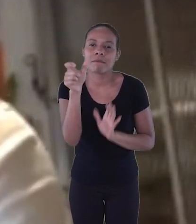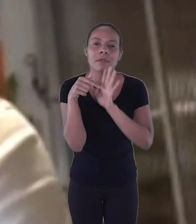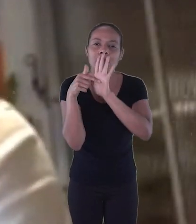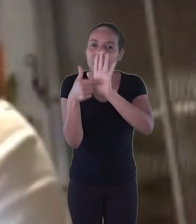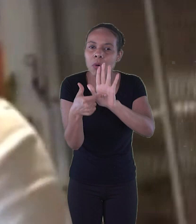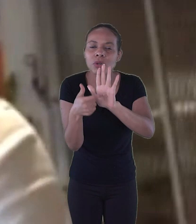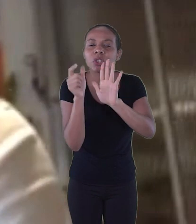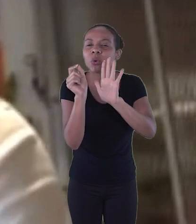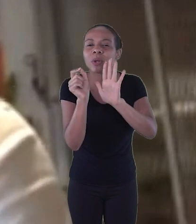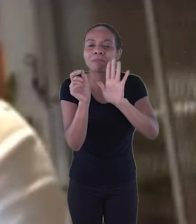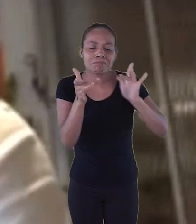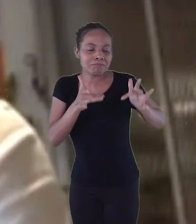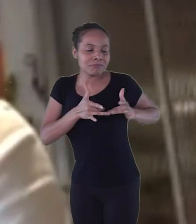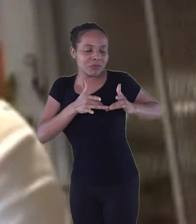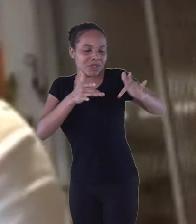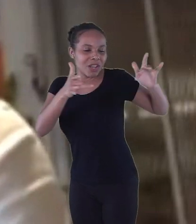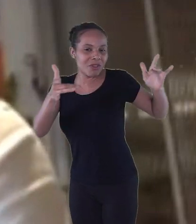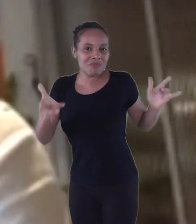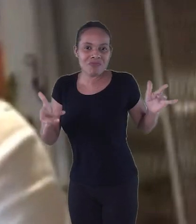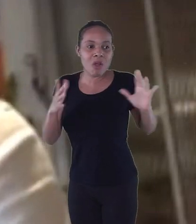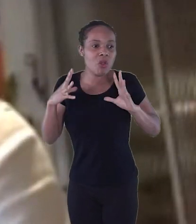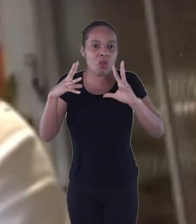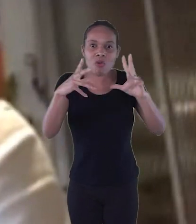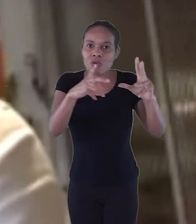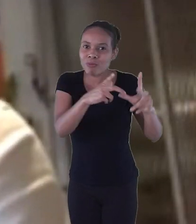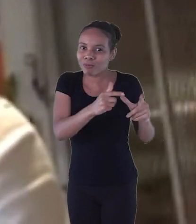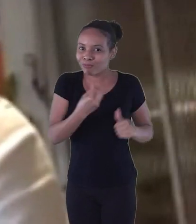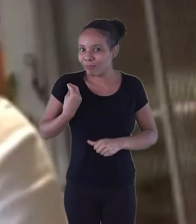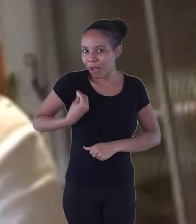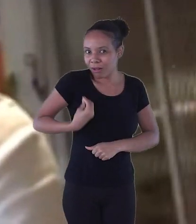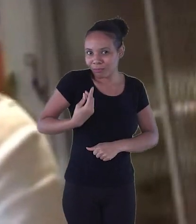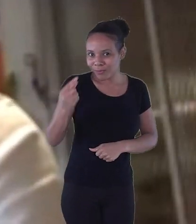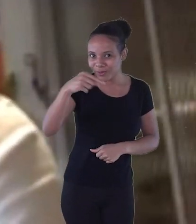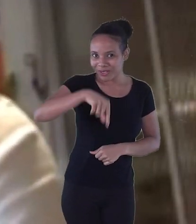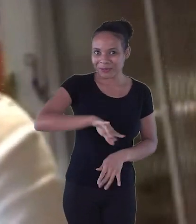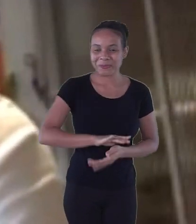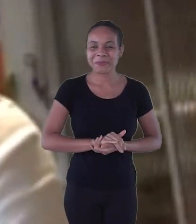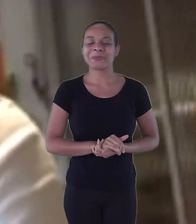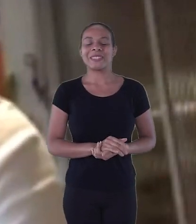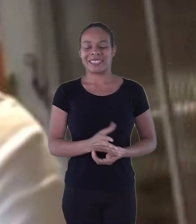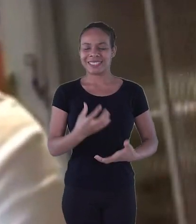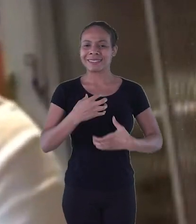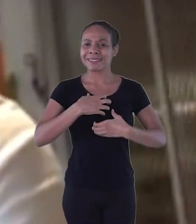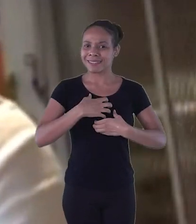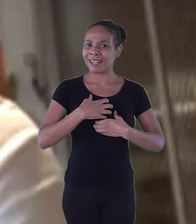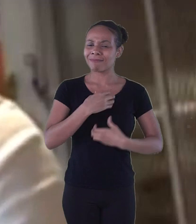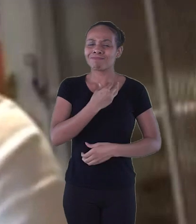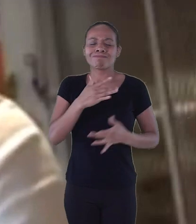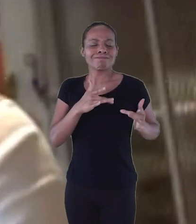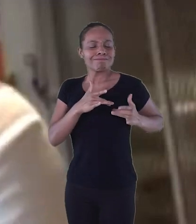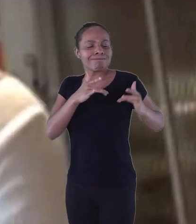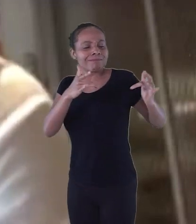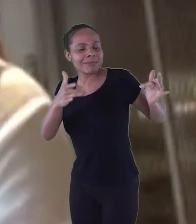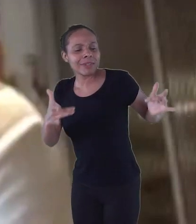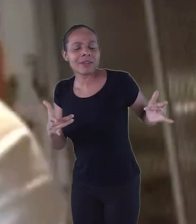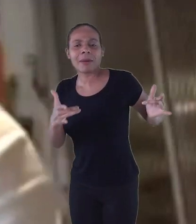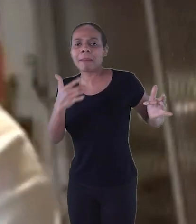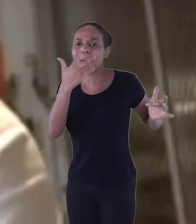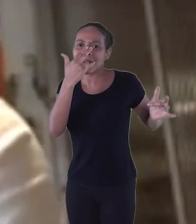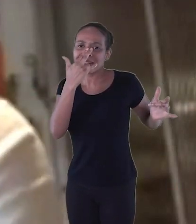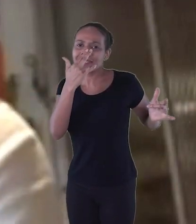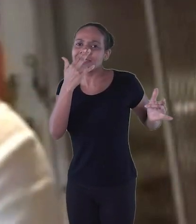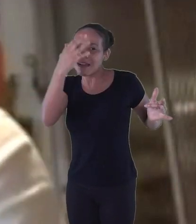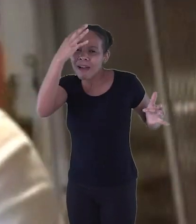uma generosidade, assim, de todo mundo. Era uma coisa de generosidade que gerada de uma